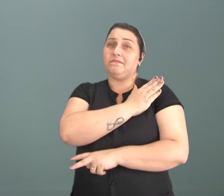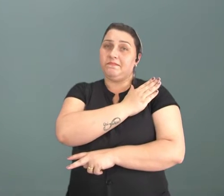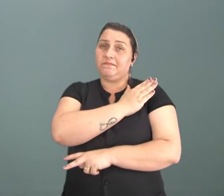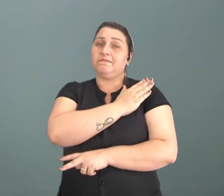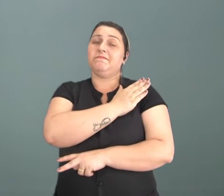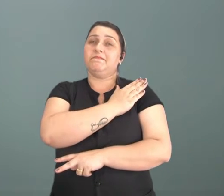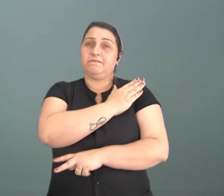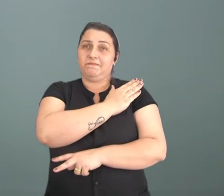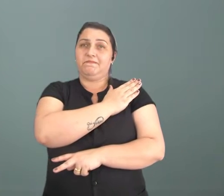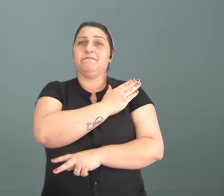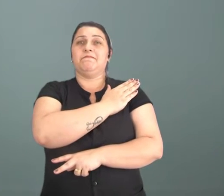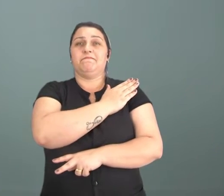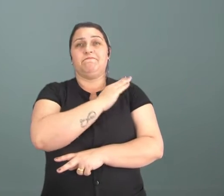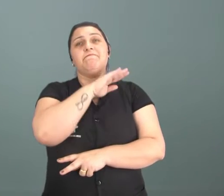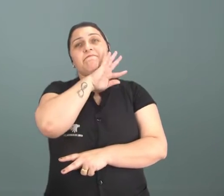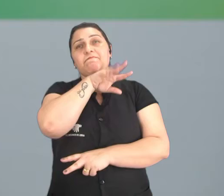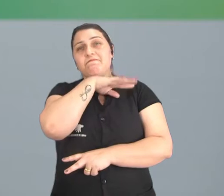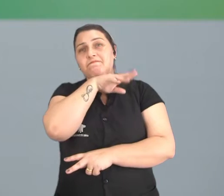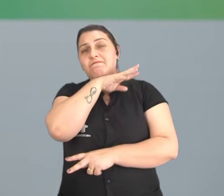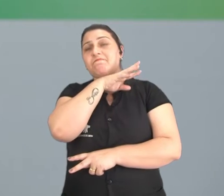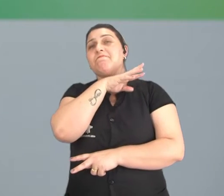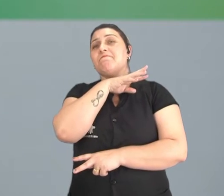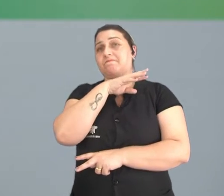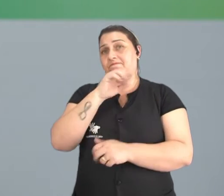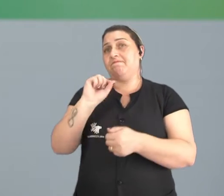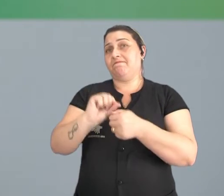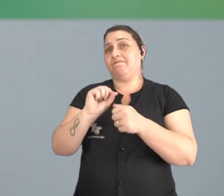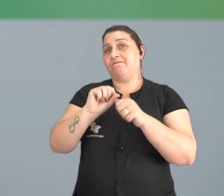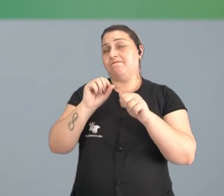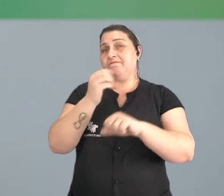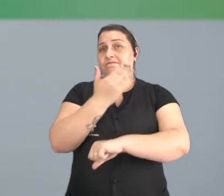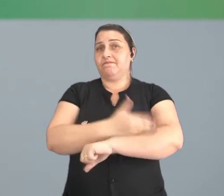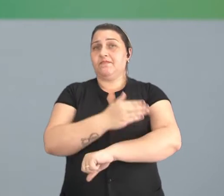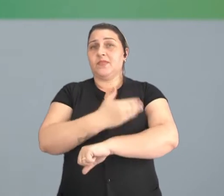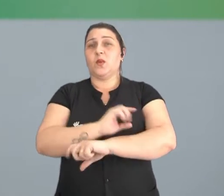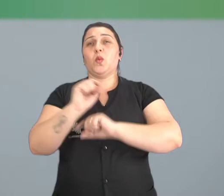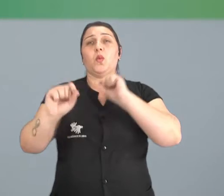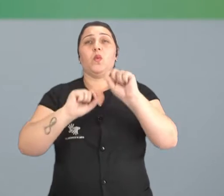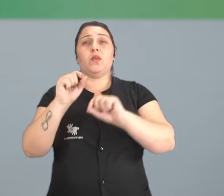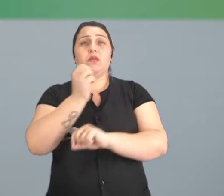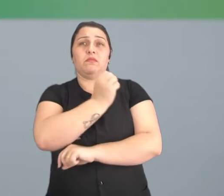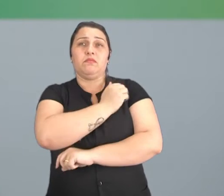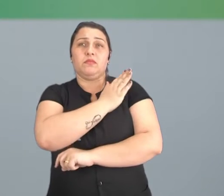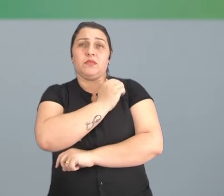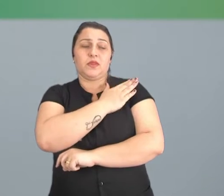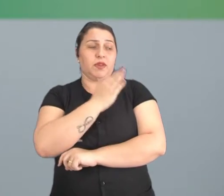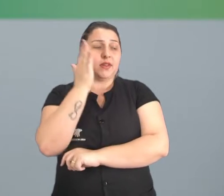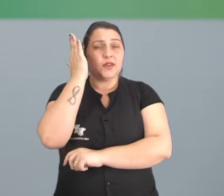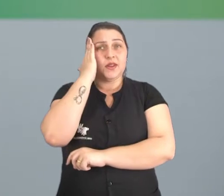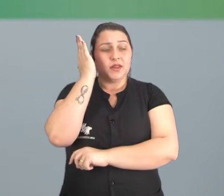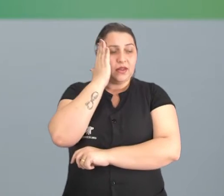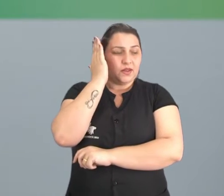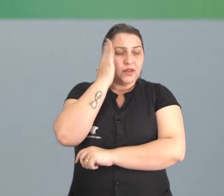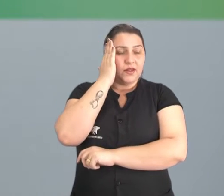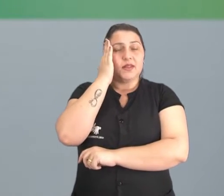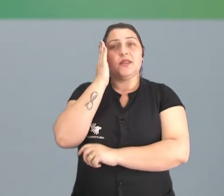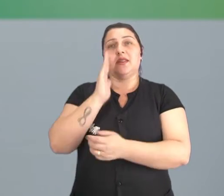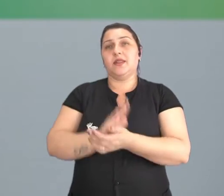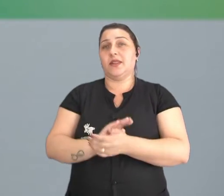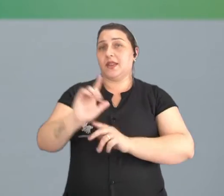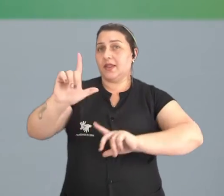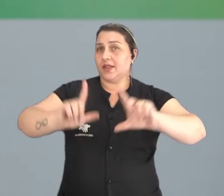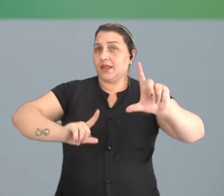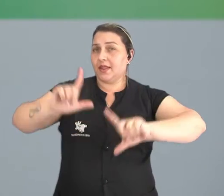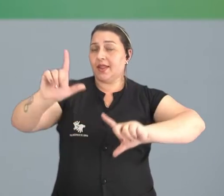muito, muito ruim quando ele é praticado. Mas o que é preconceito? Então a gente vai entender um pouquinho, vocês vão acompanhar na